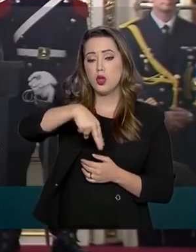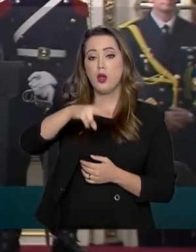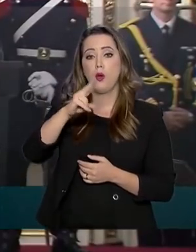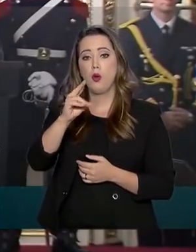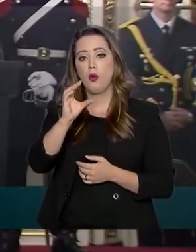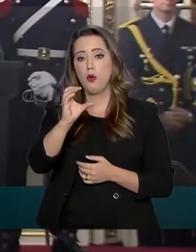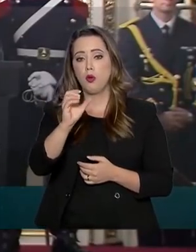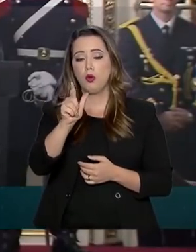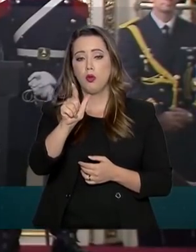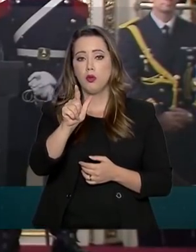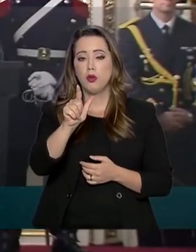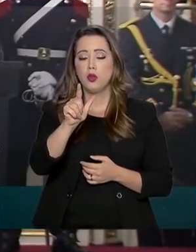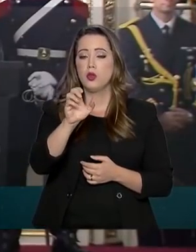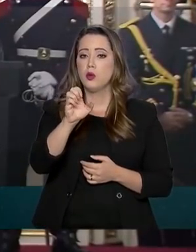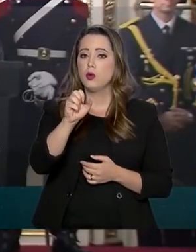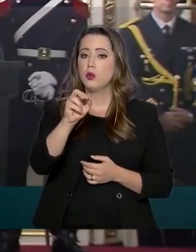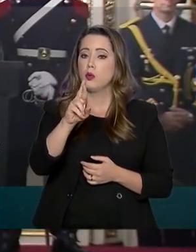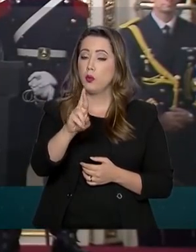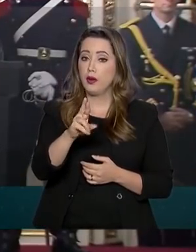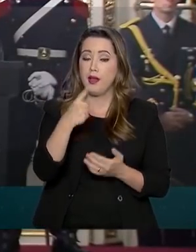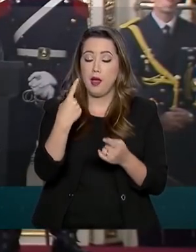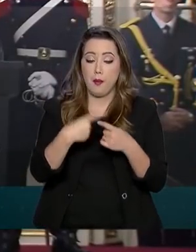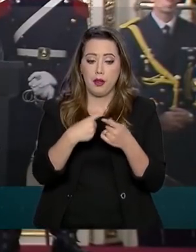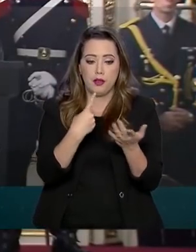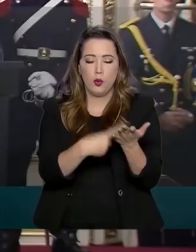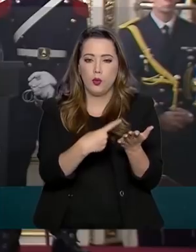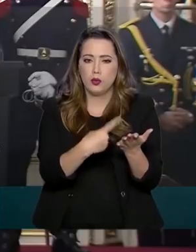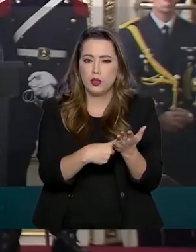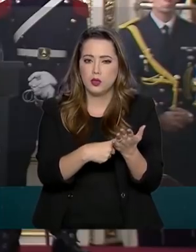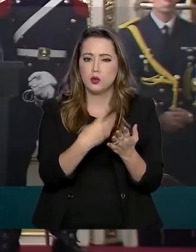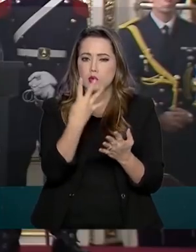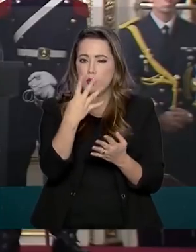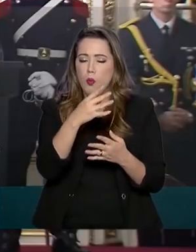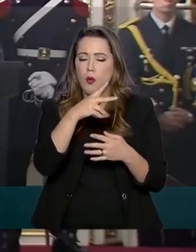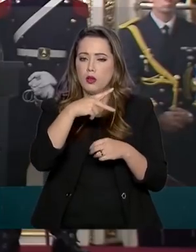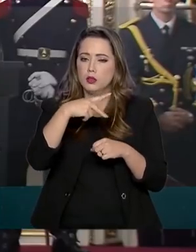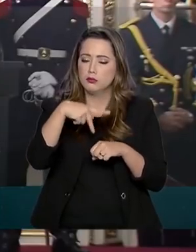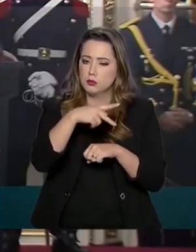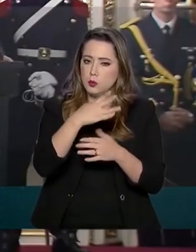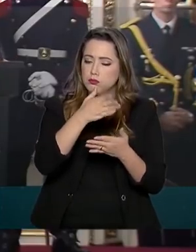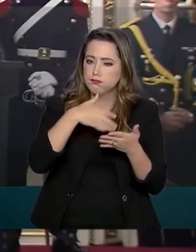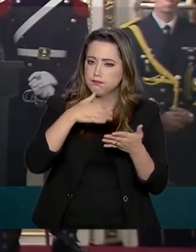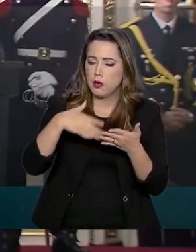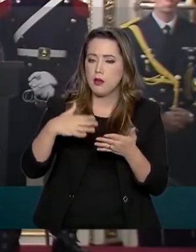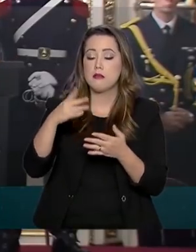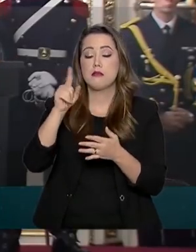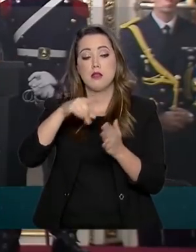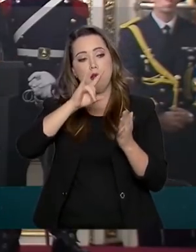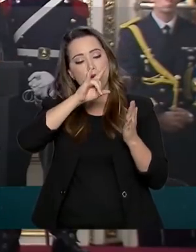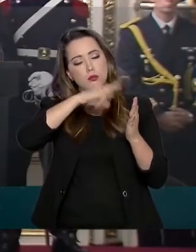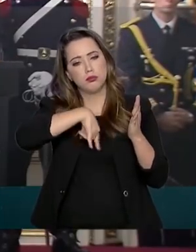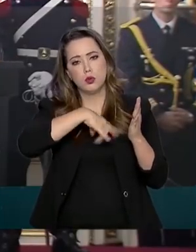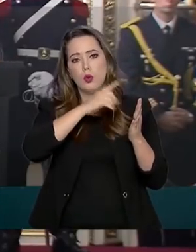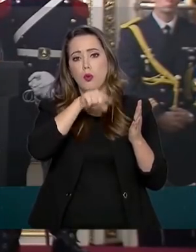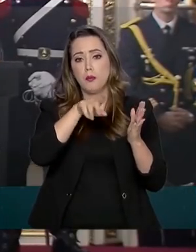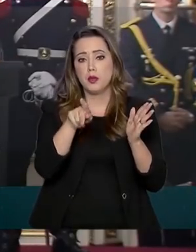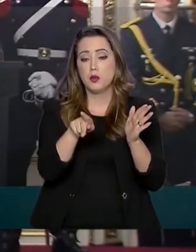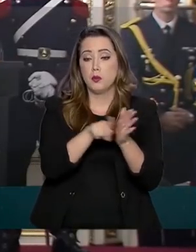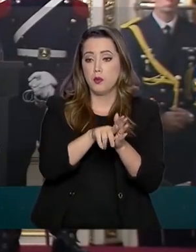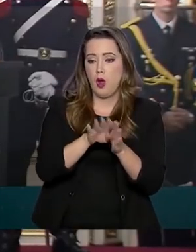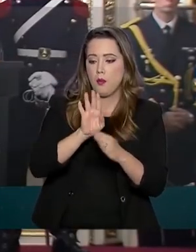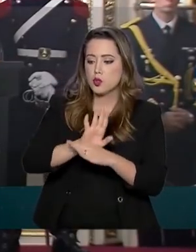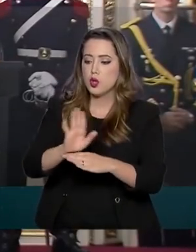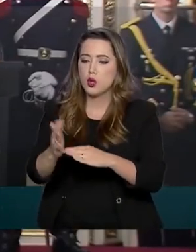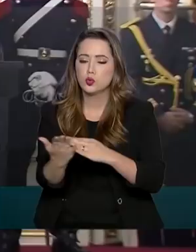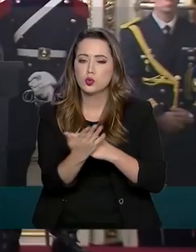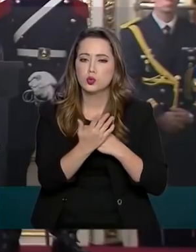25º aniversário da vigência do acordo quadripartite, memorando de entendimento sobre cooperação mútua